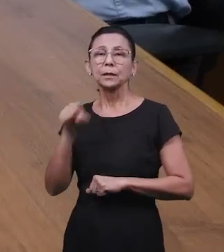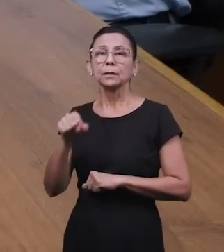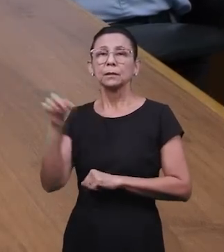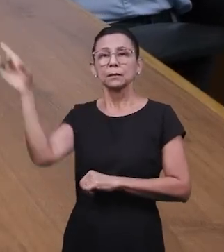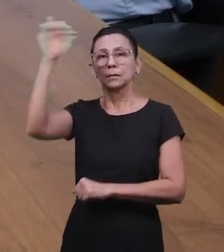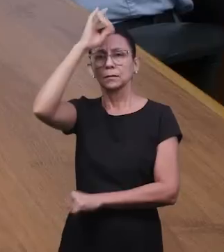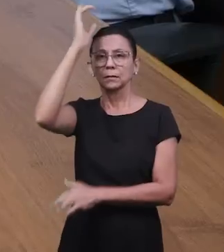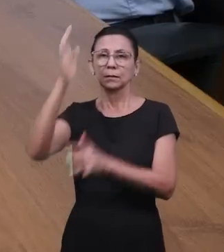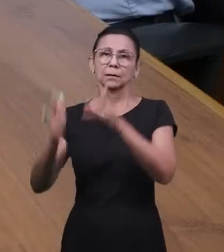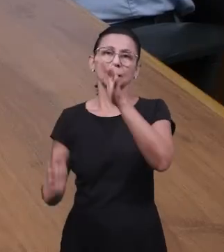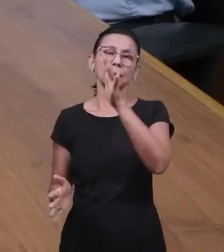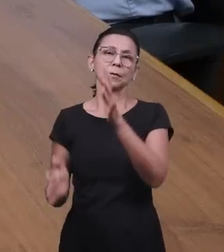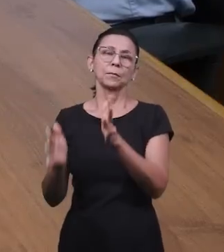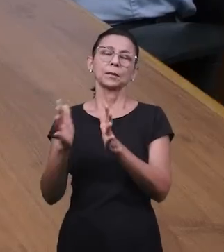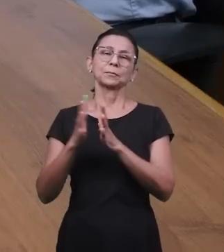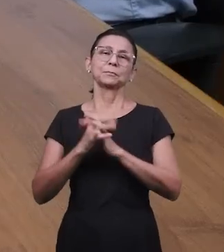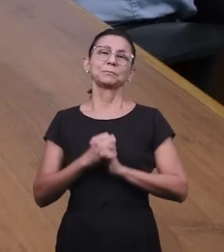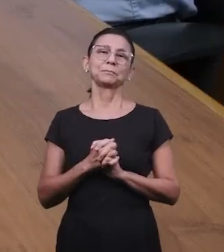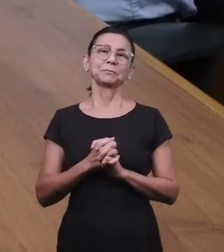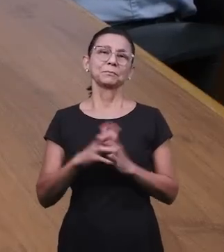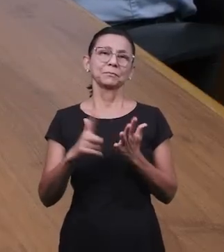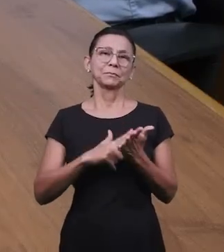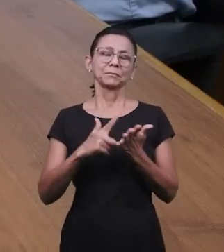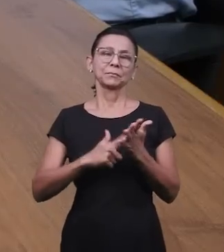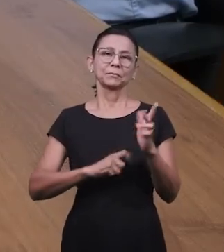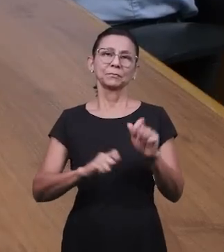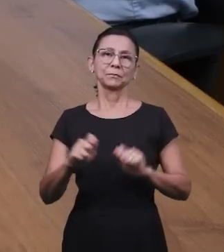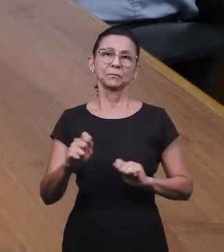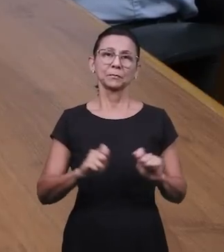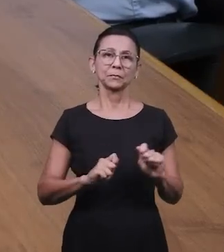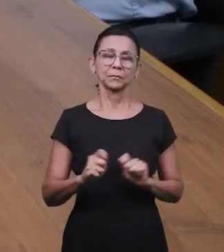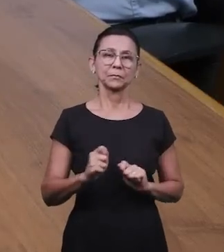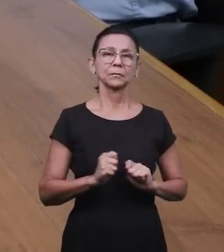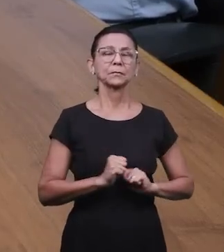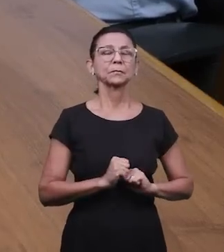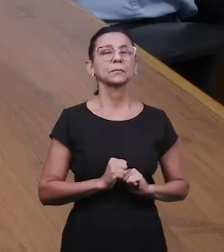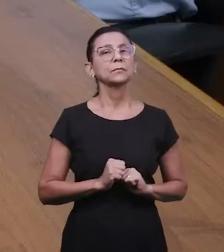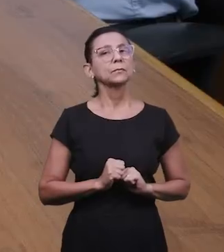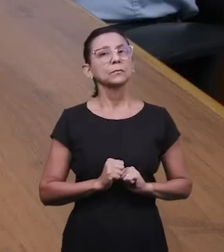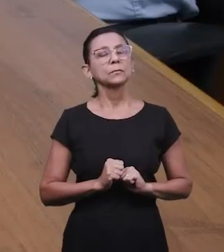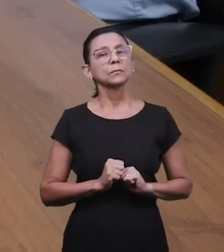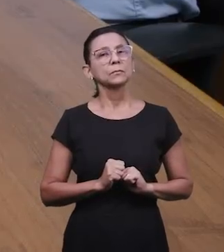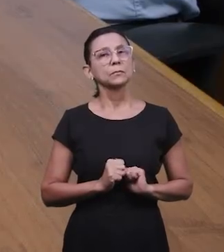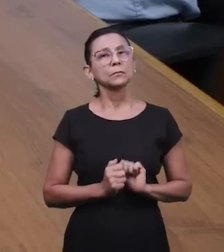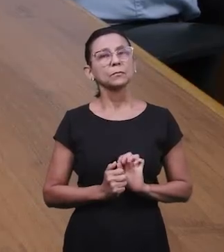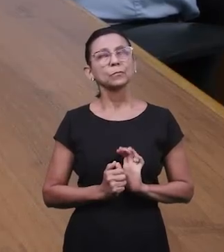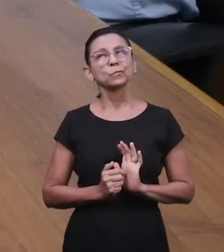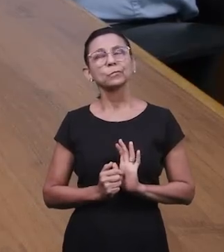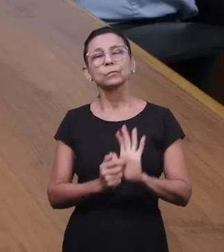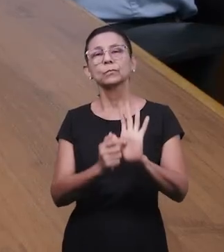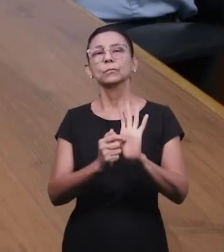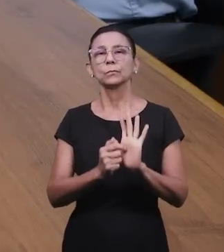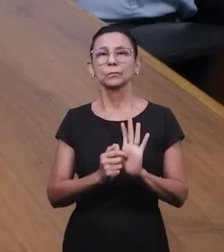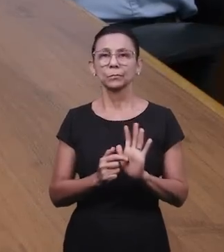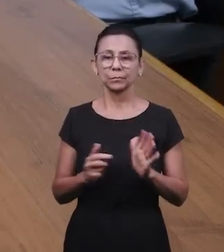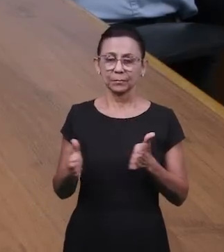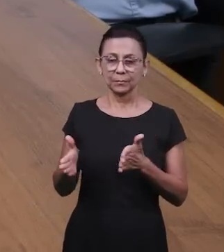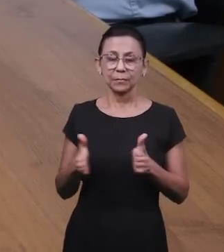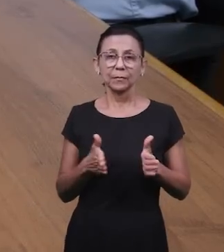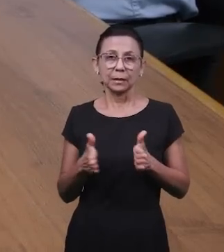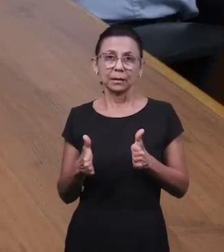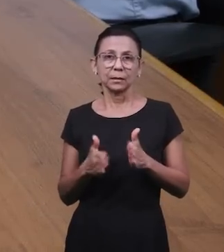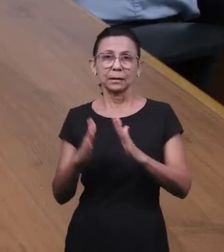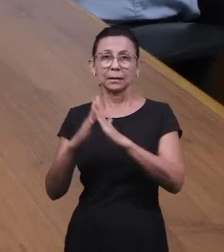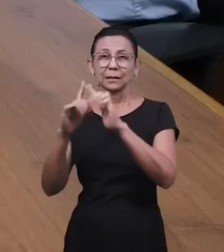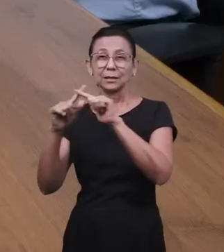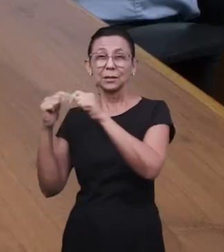ali a igreja efetivamente começa. E o livro de Atos dos Apóstolos, ele versa sobre essa fase